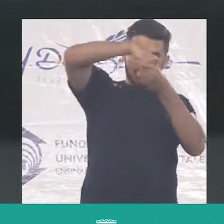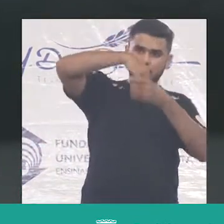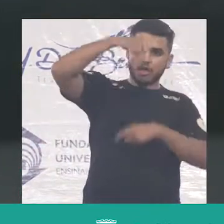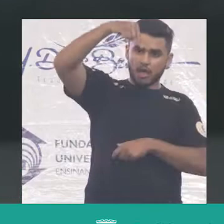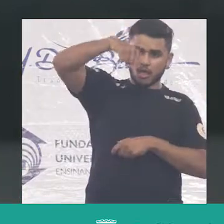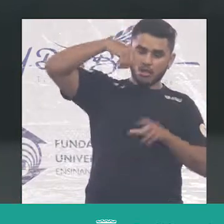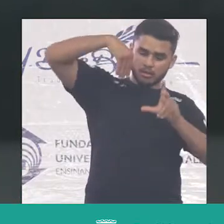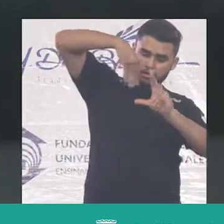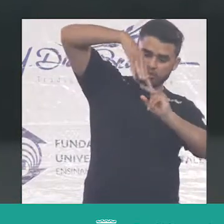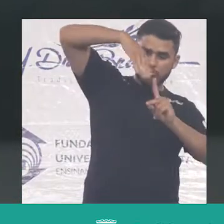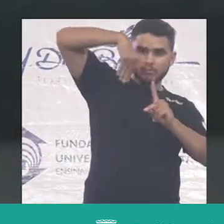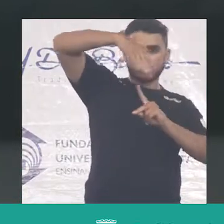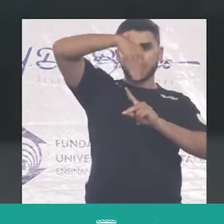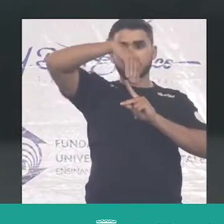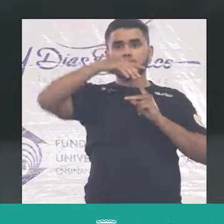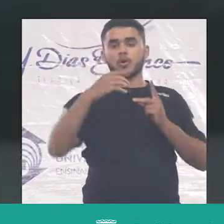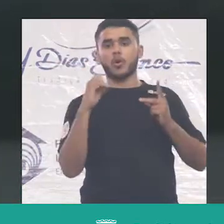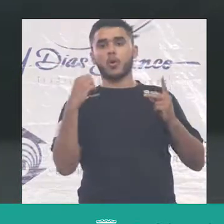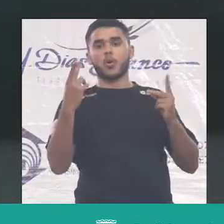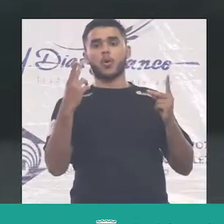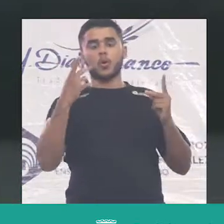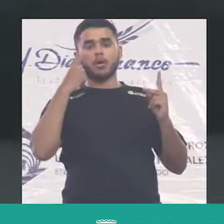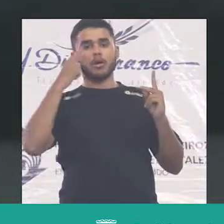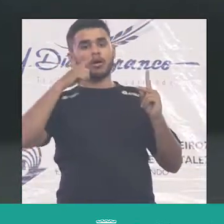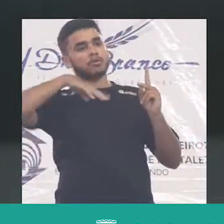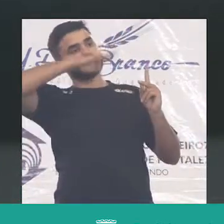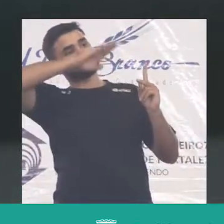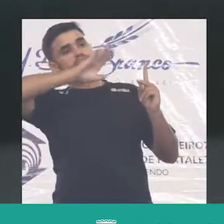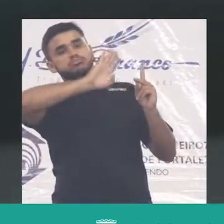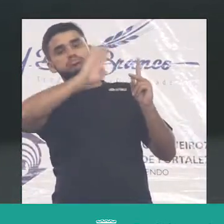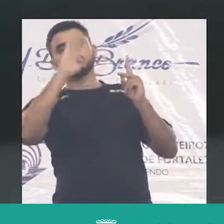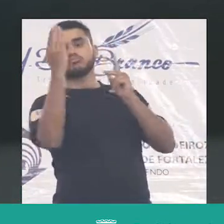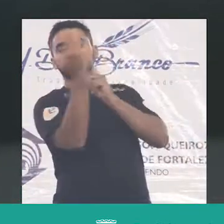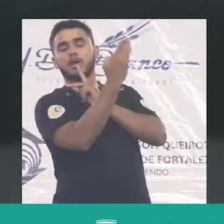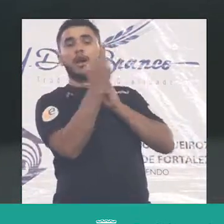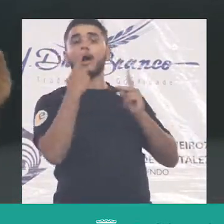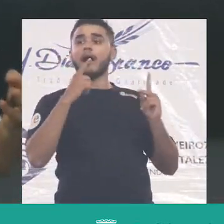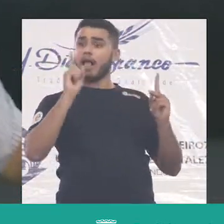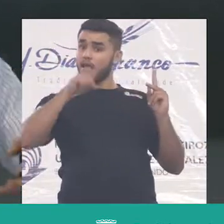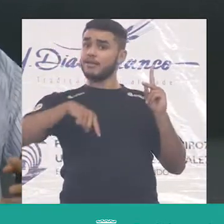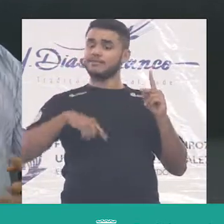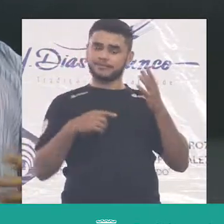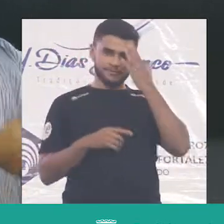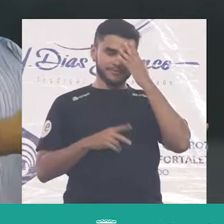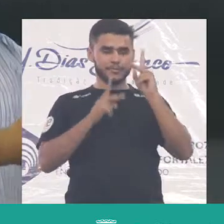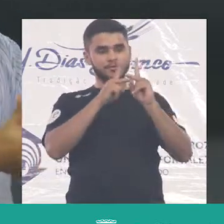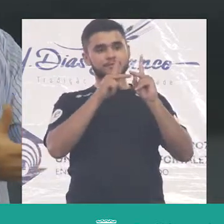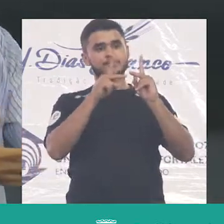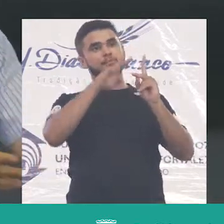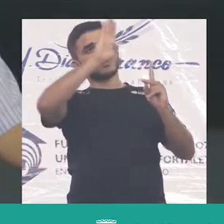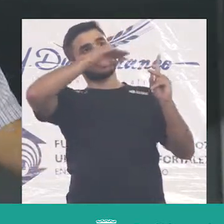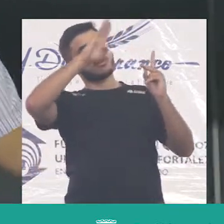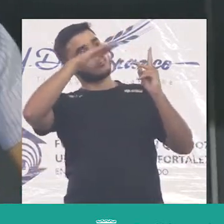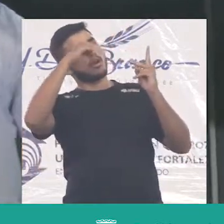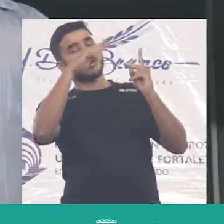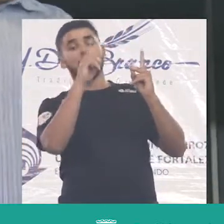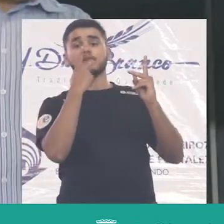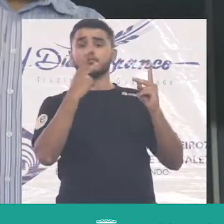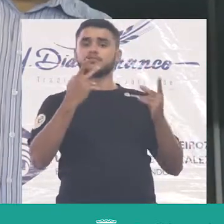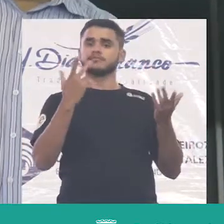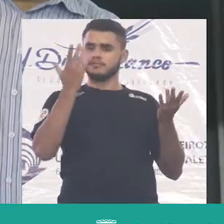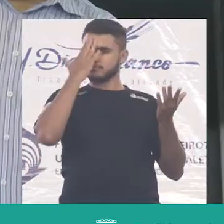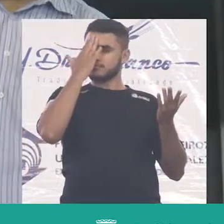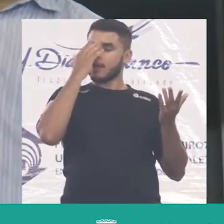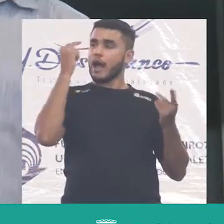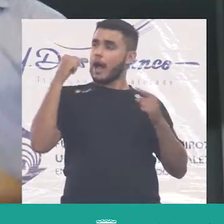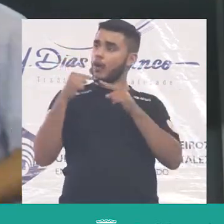Nós pintamos um espaço ou pintamos paredes? Quando a gente pinta paredes. Então,